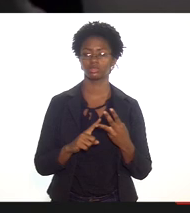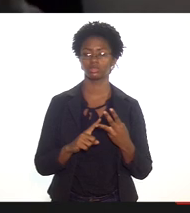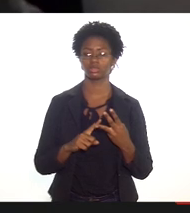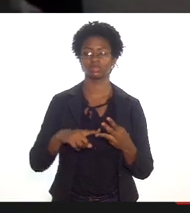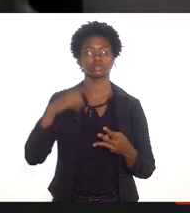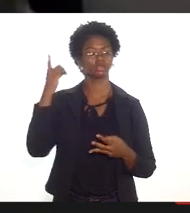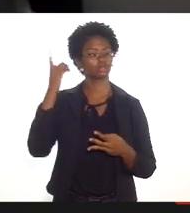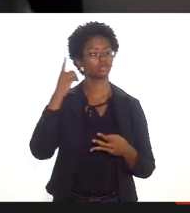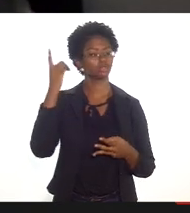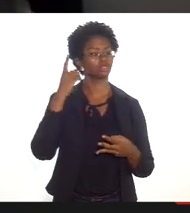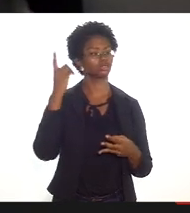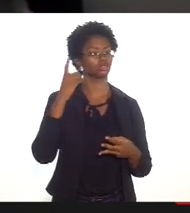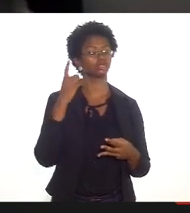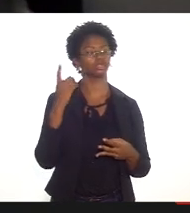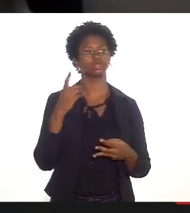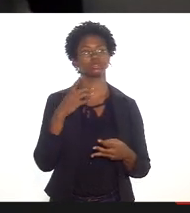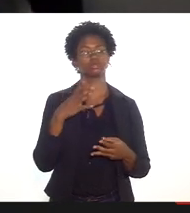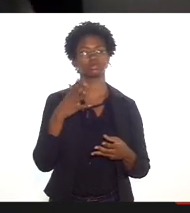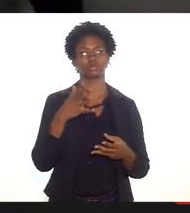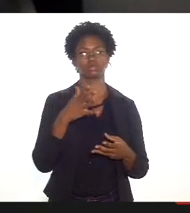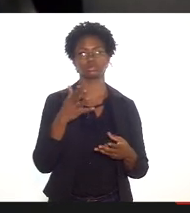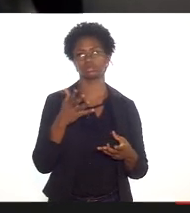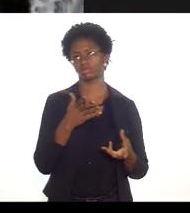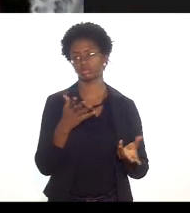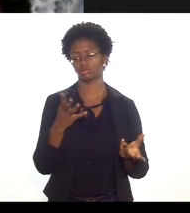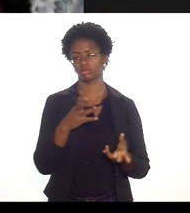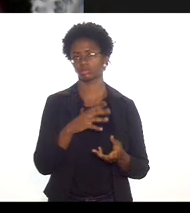e deputado Valdir.